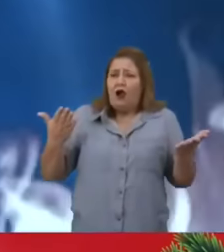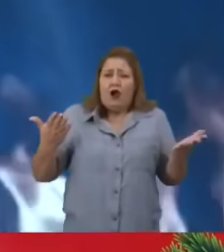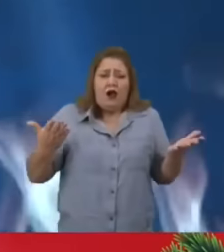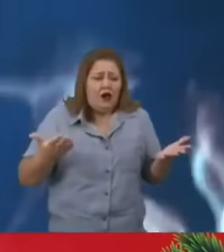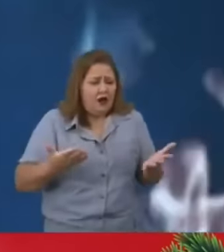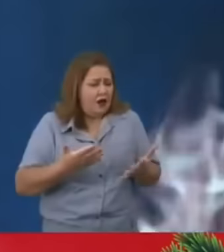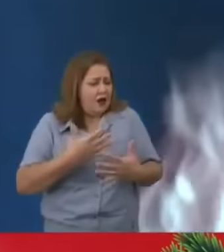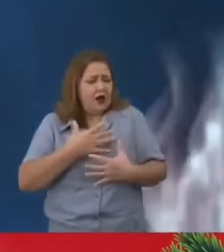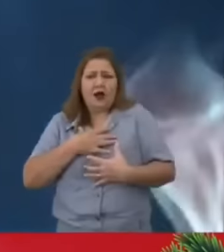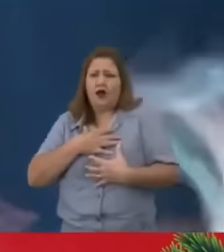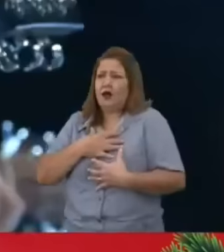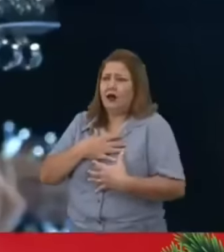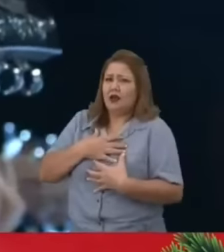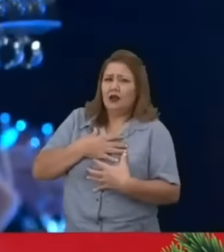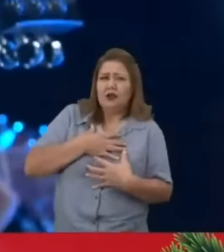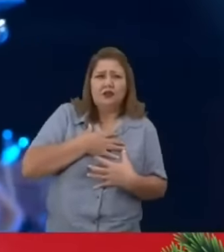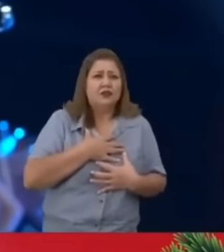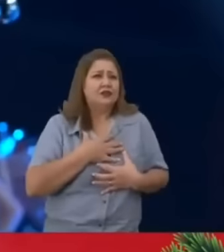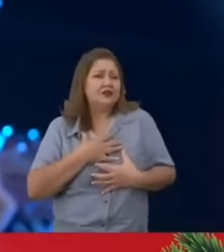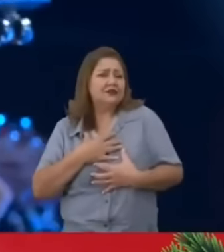me surpreende